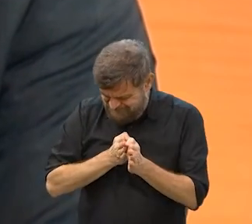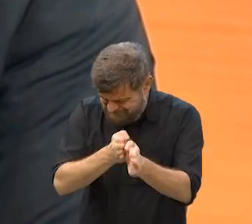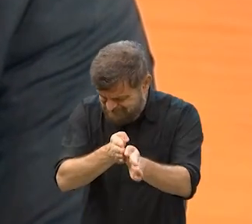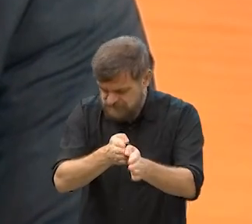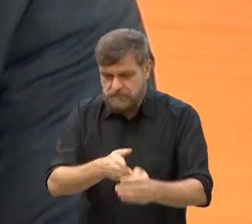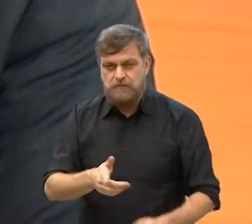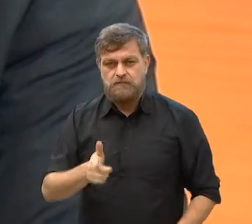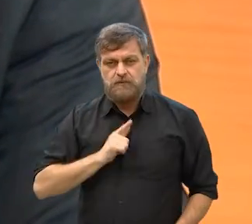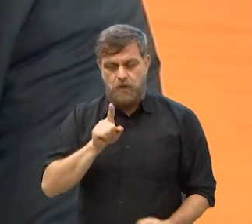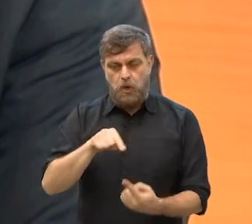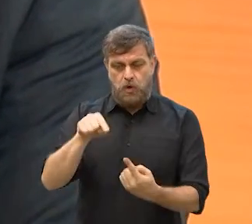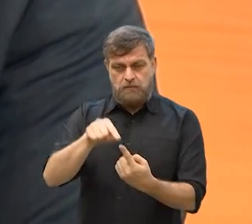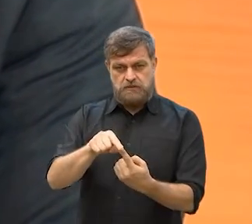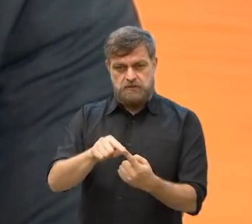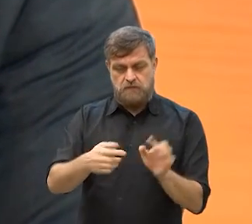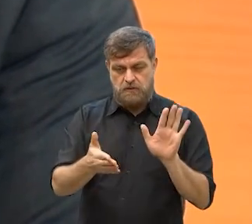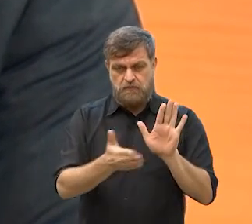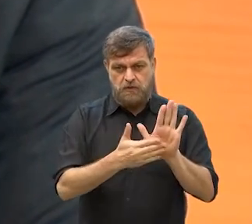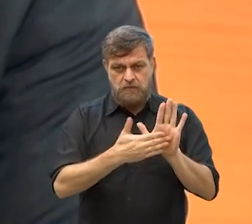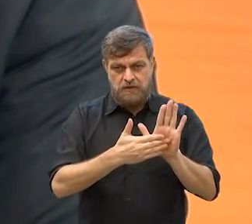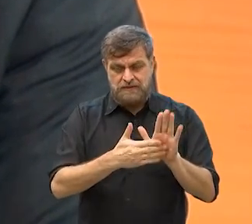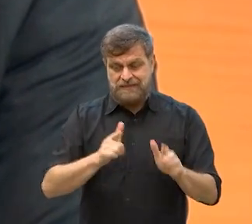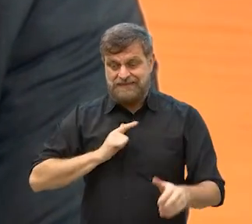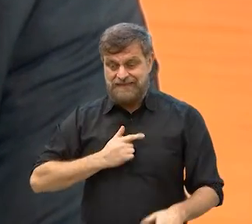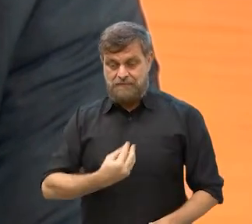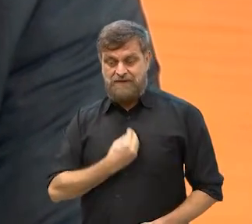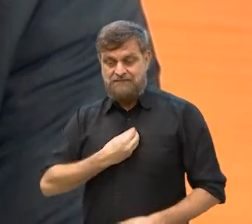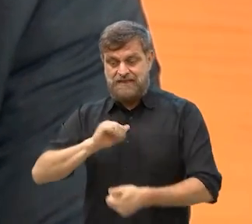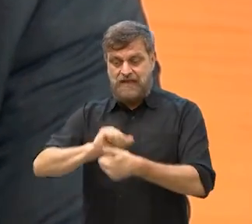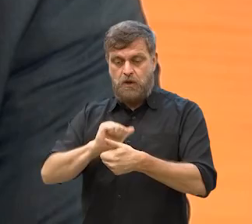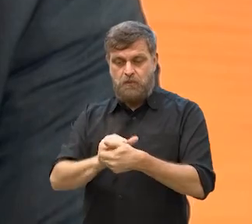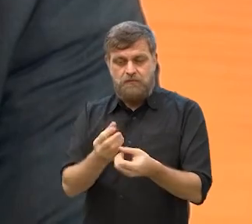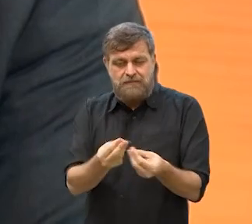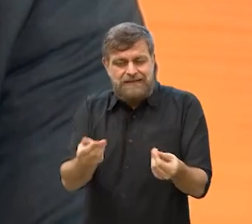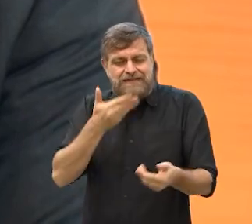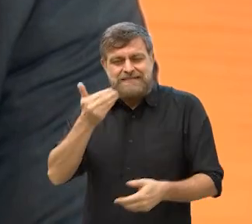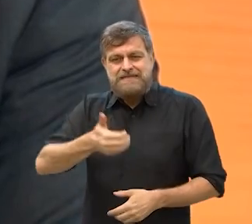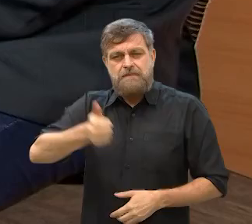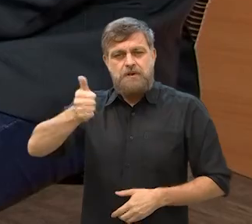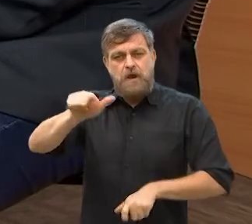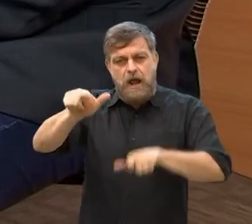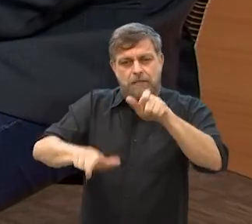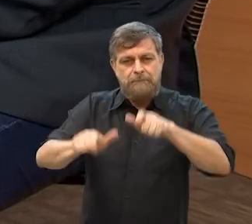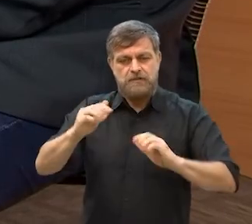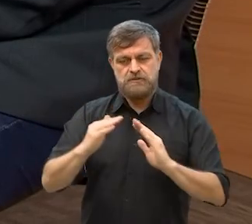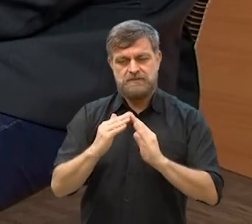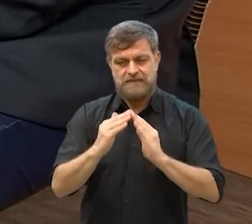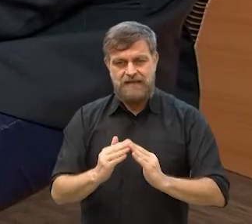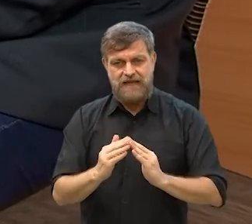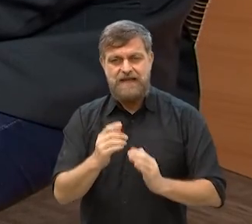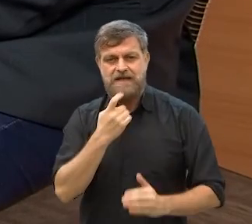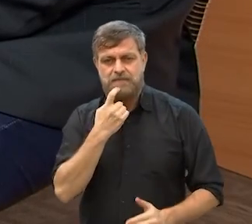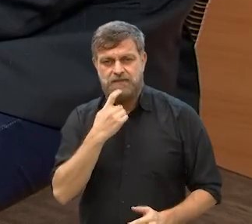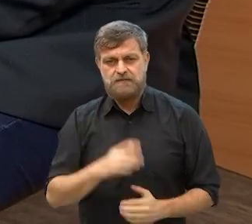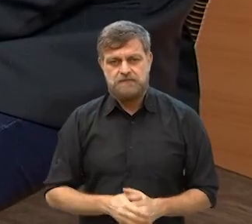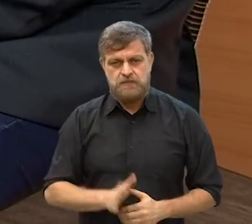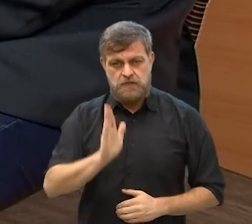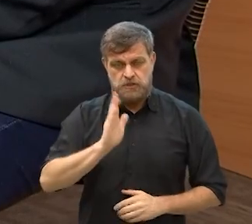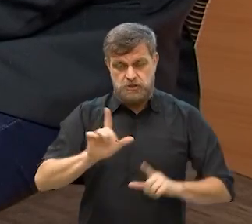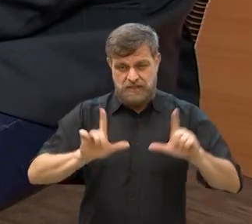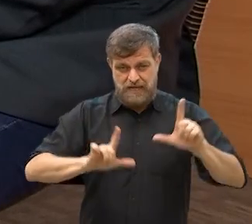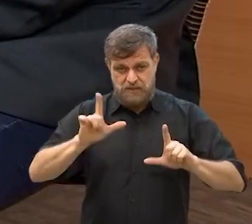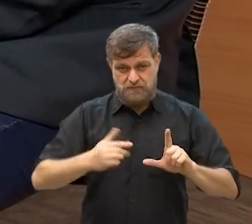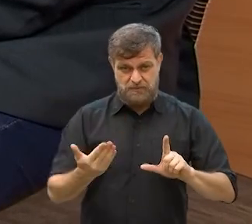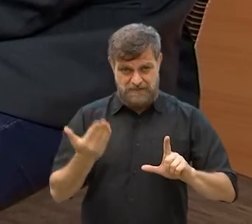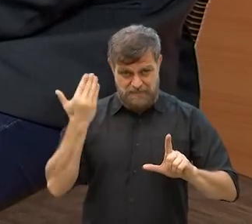sentido de proporcionar uma qualidade de vida melhor para os moradores da nossa cidade. A gente já falou no programa anterior